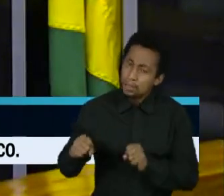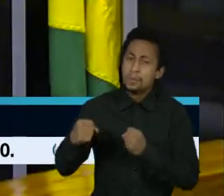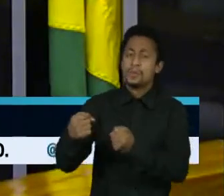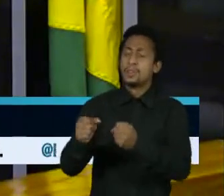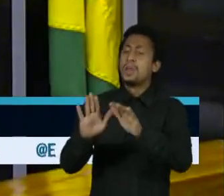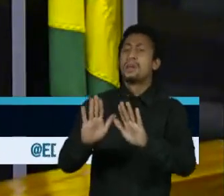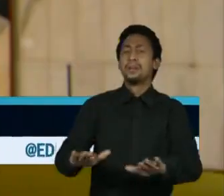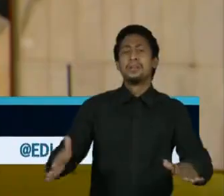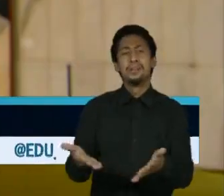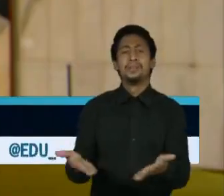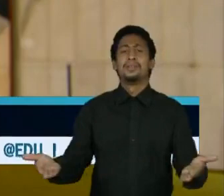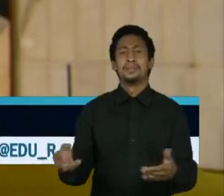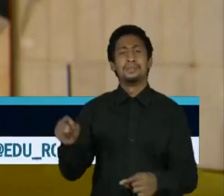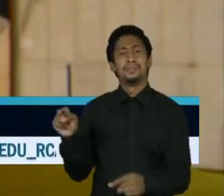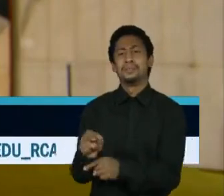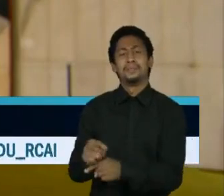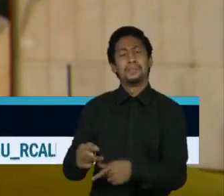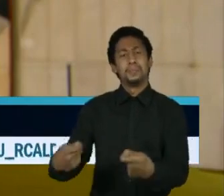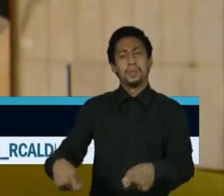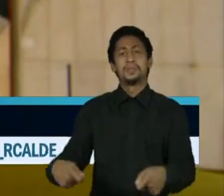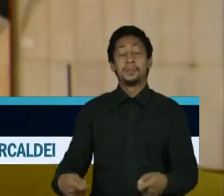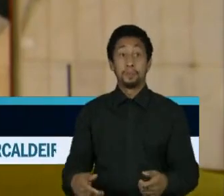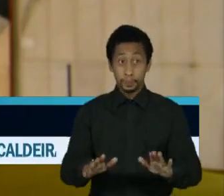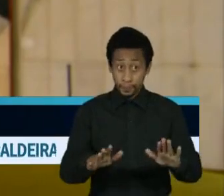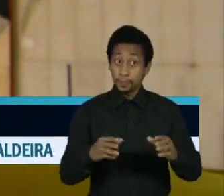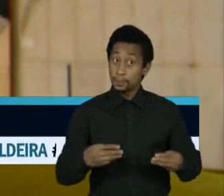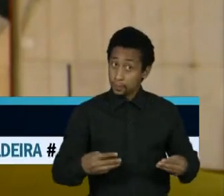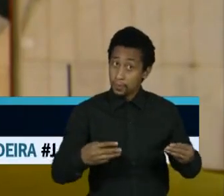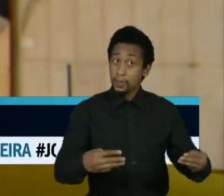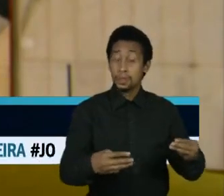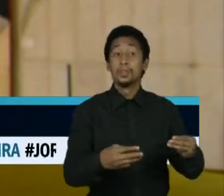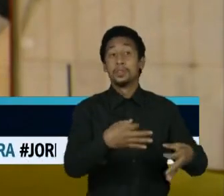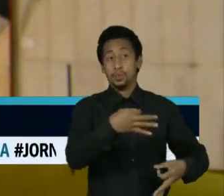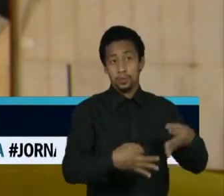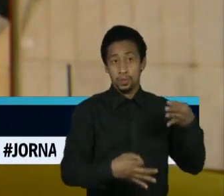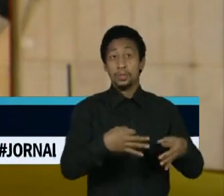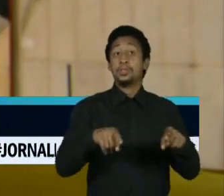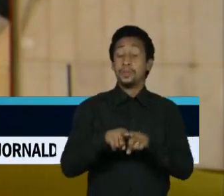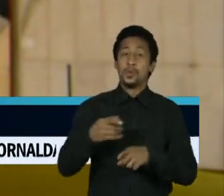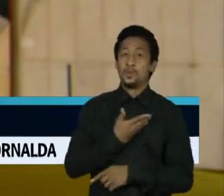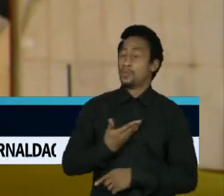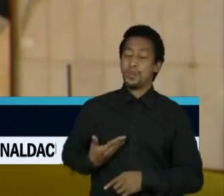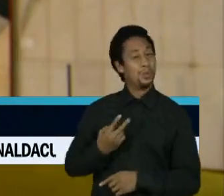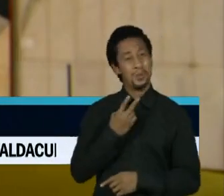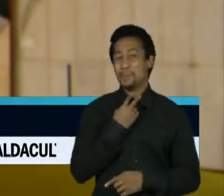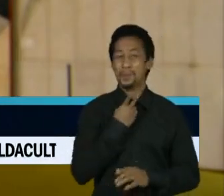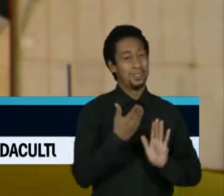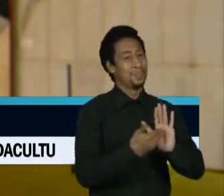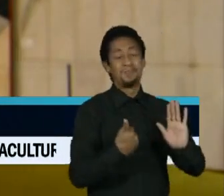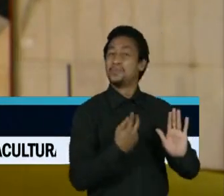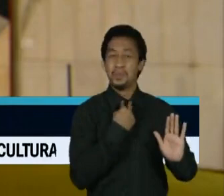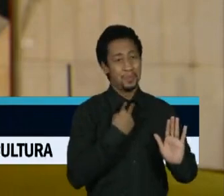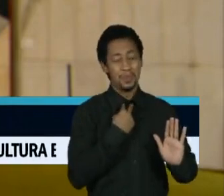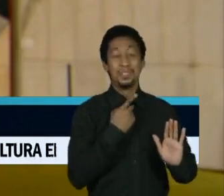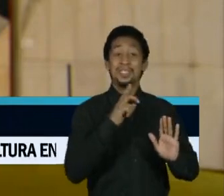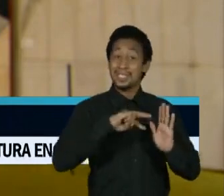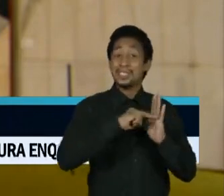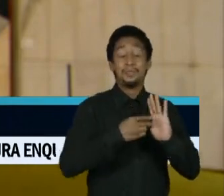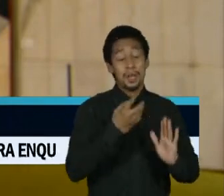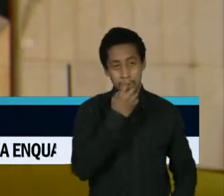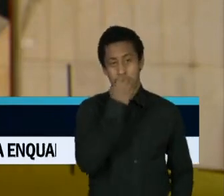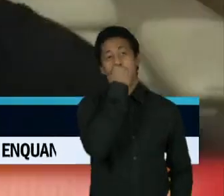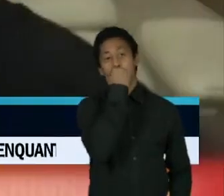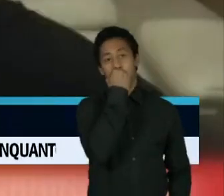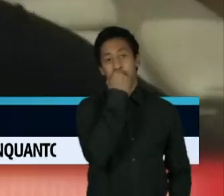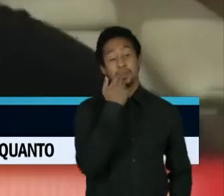nossas crianças. A atitude do governo e do Ministério da Justiça é ilegal, é censura. O filme não faz apologia à pedofilia, pelo contrário, o